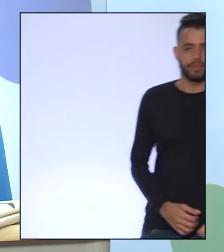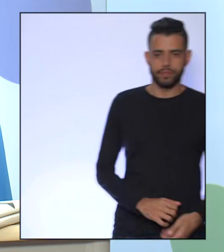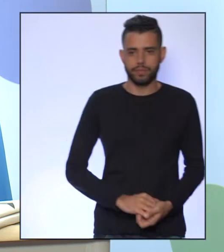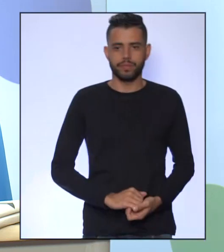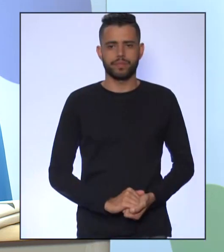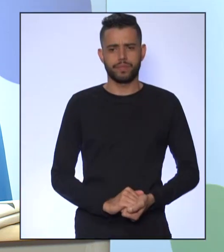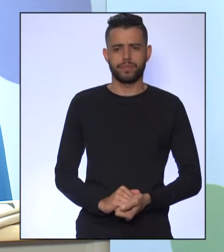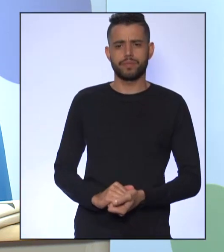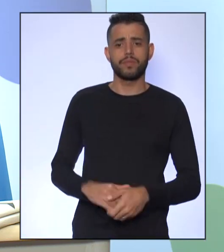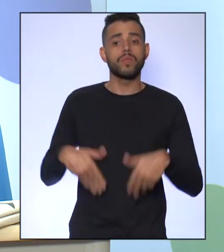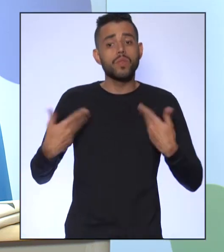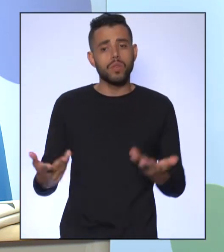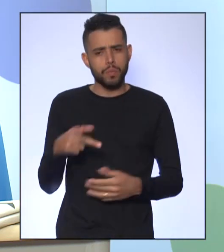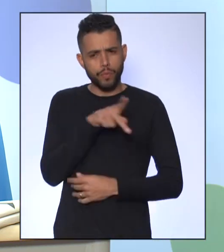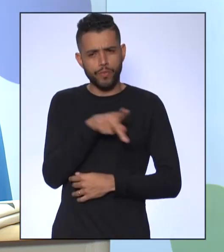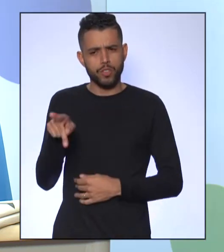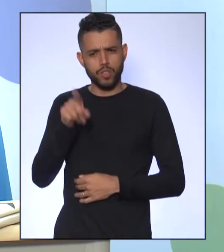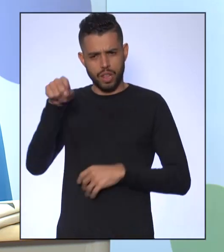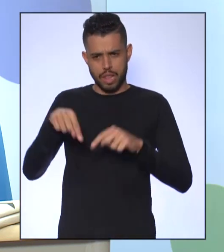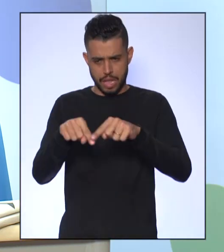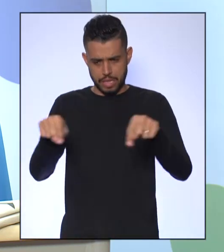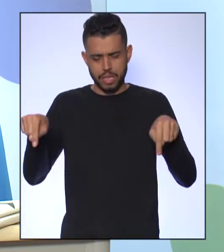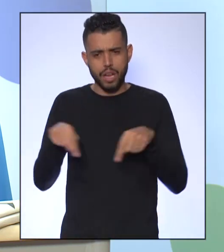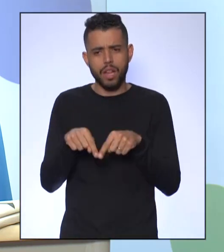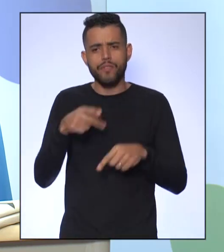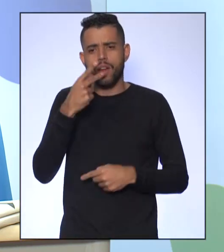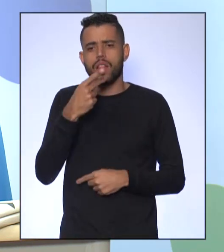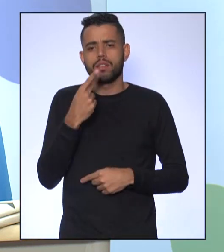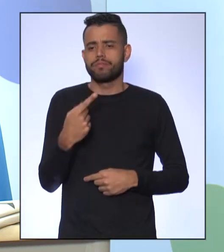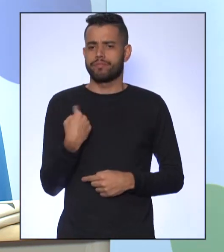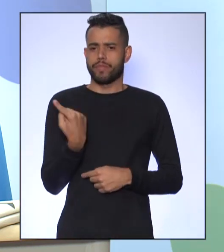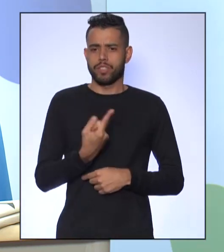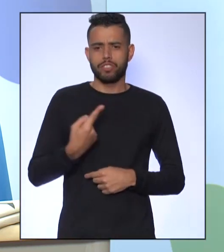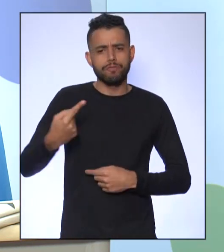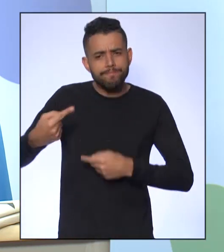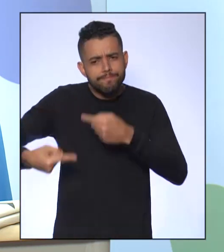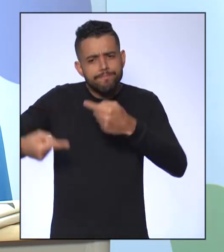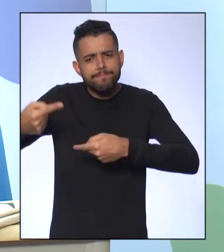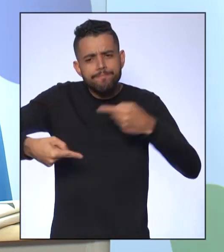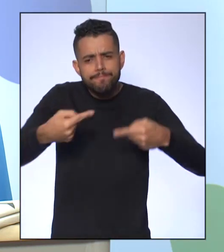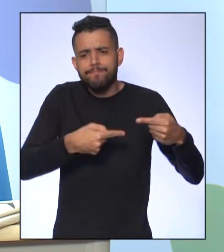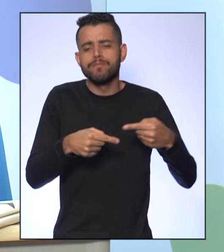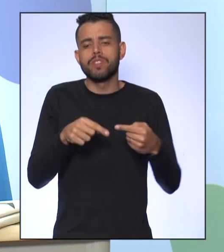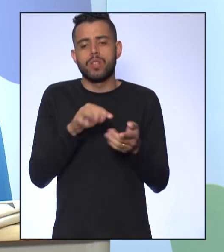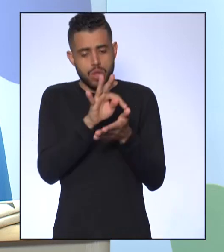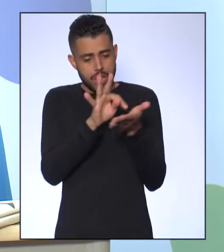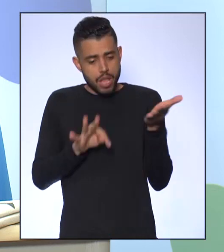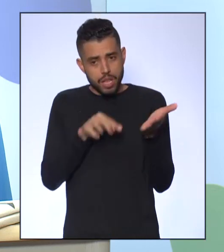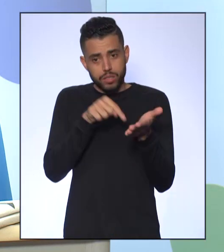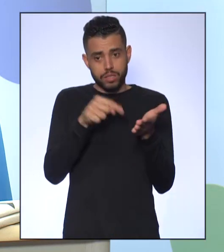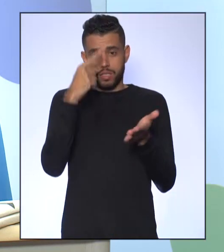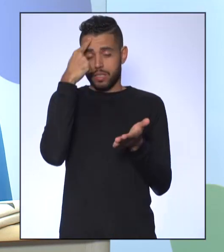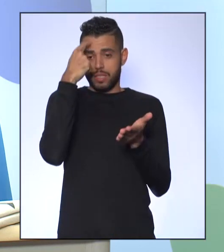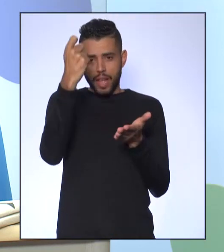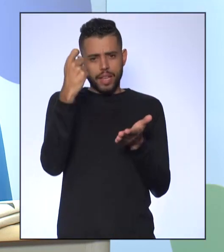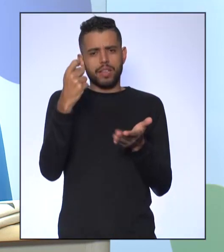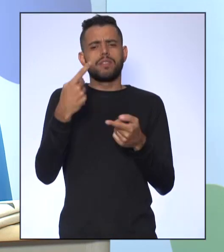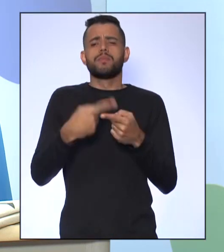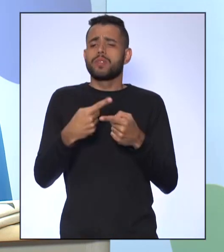a partir dessa ideia, a partir desse texto, né? Porque faz